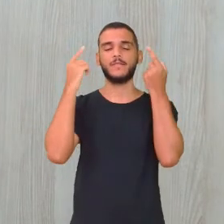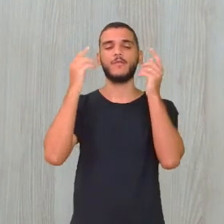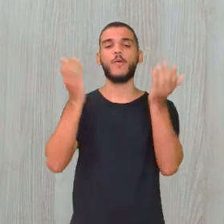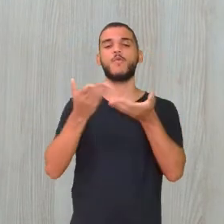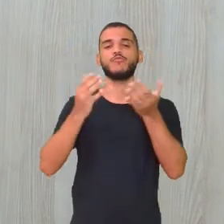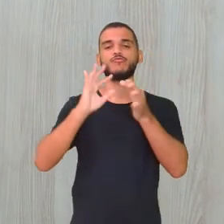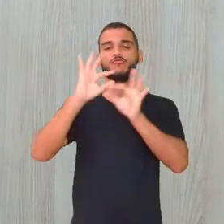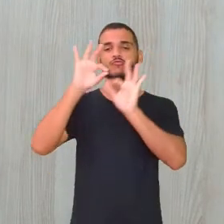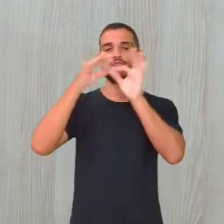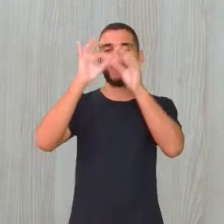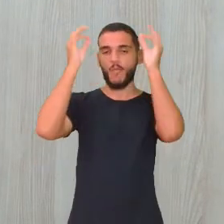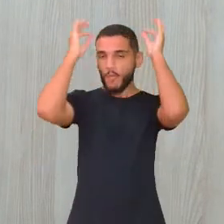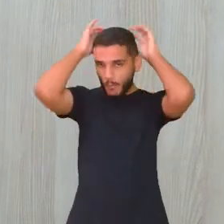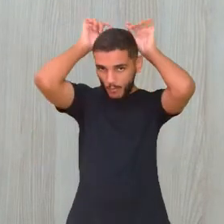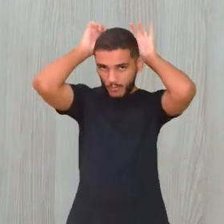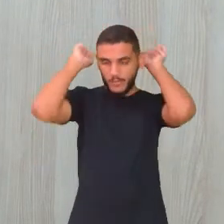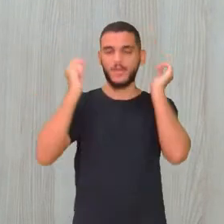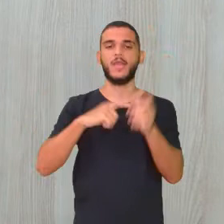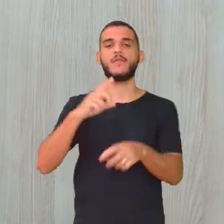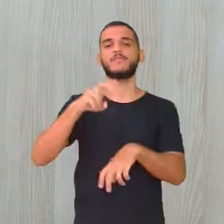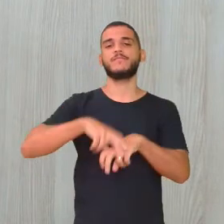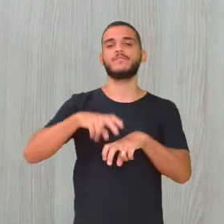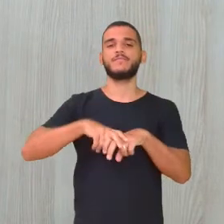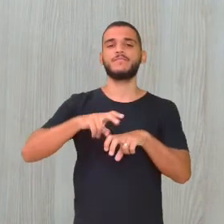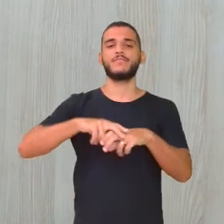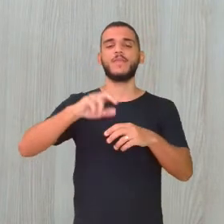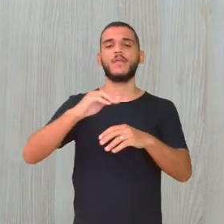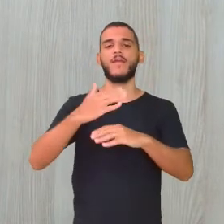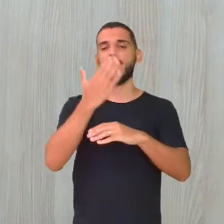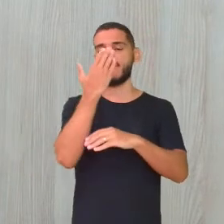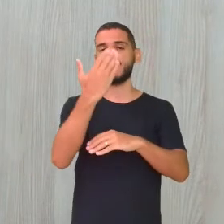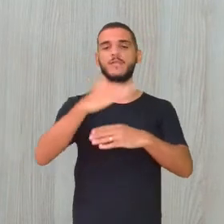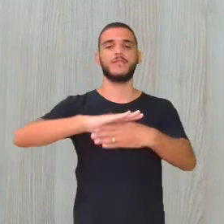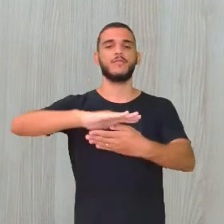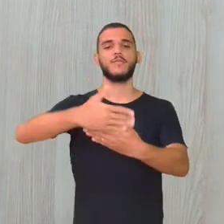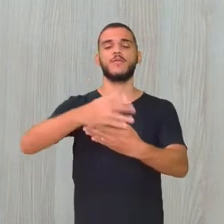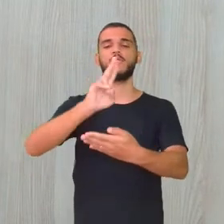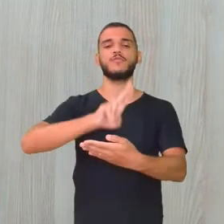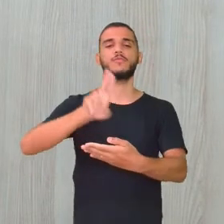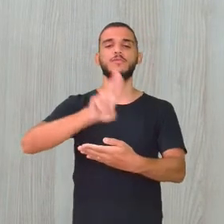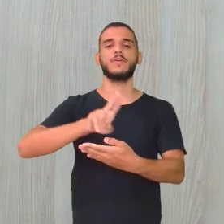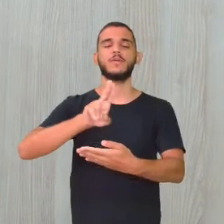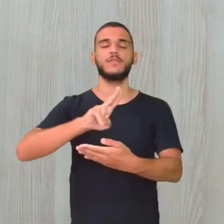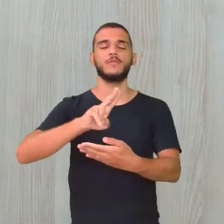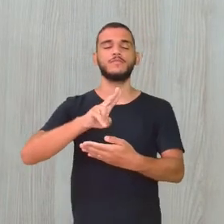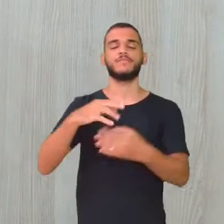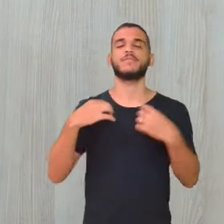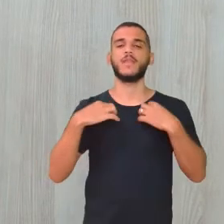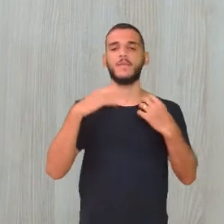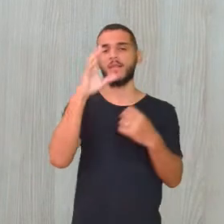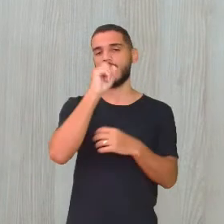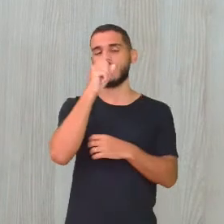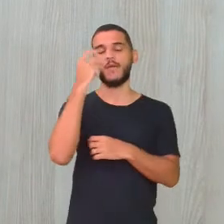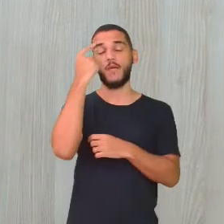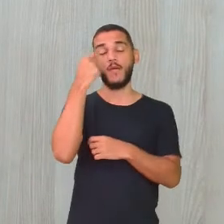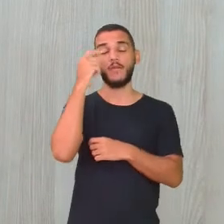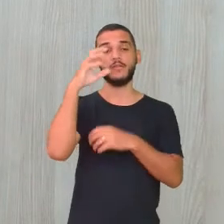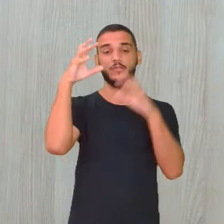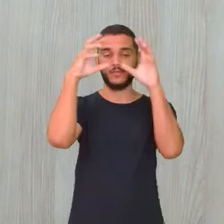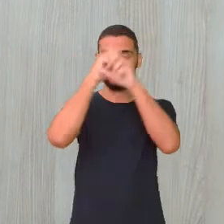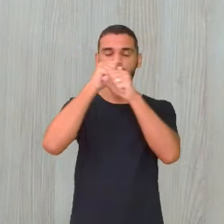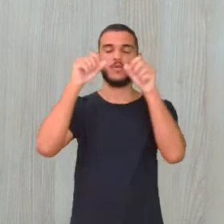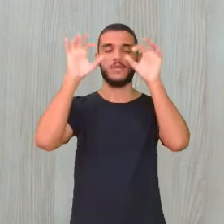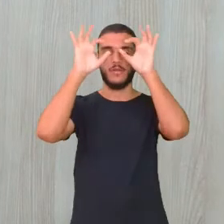presos. Estou sentada em frente ao computador usando uma camisa laranja, tenho olhos escuros e uso um